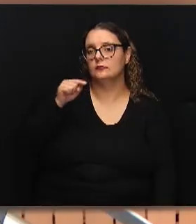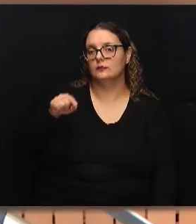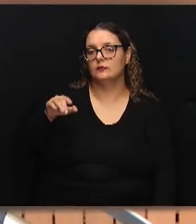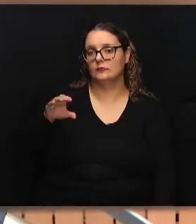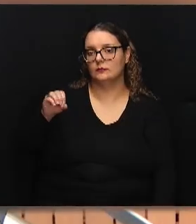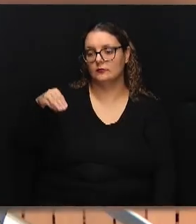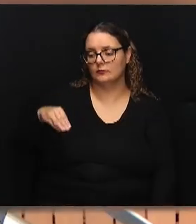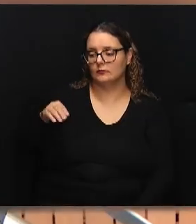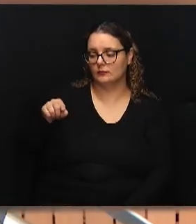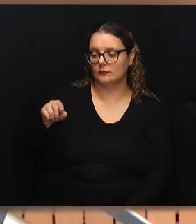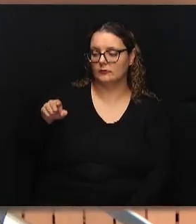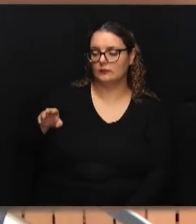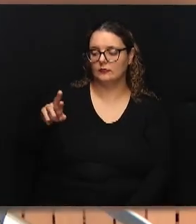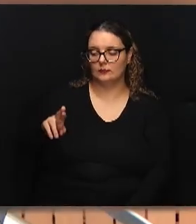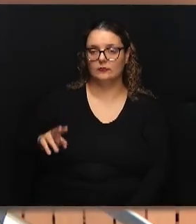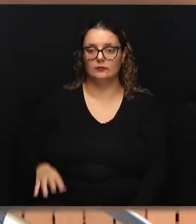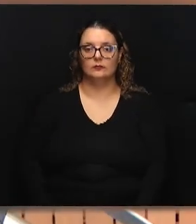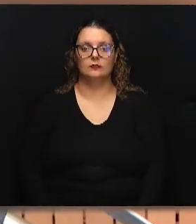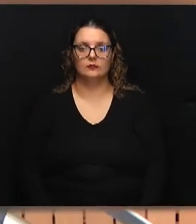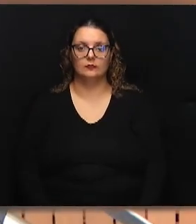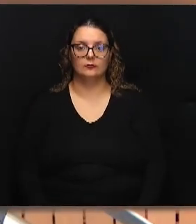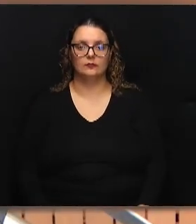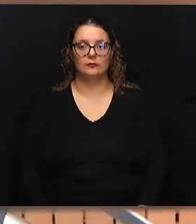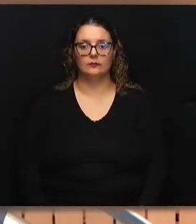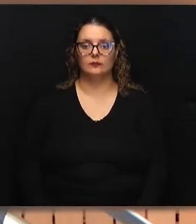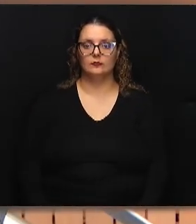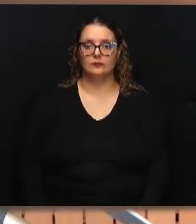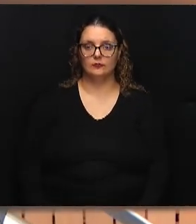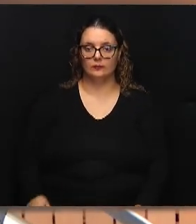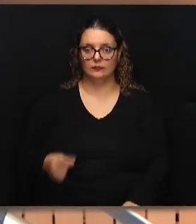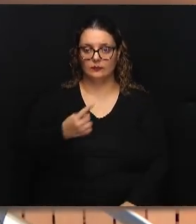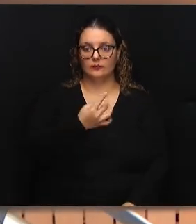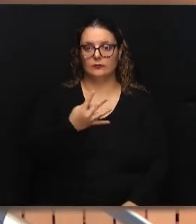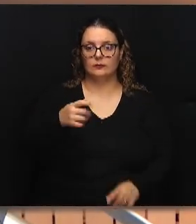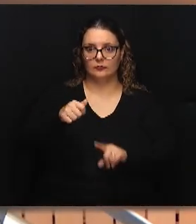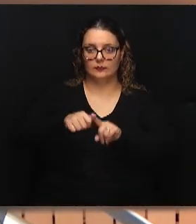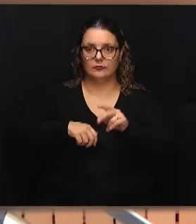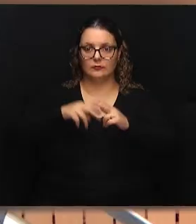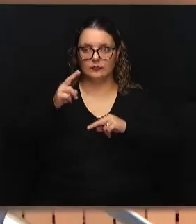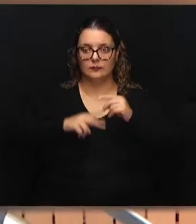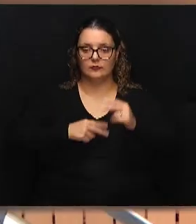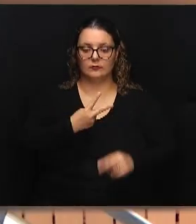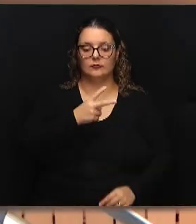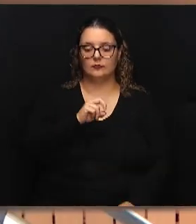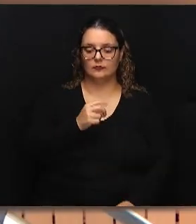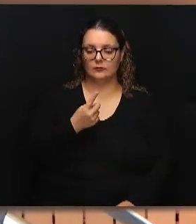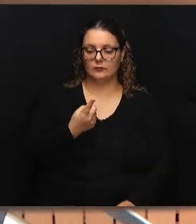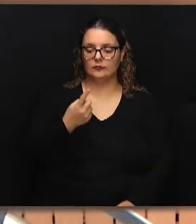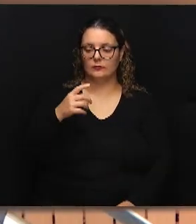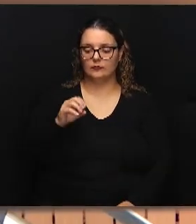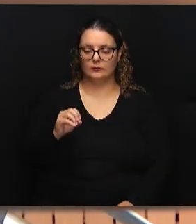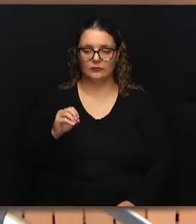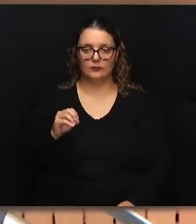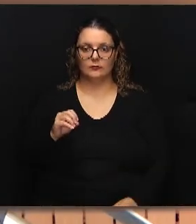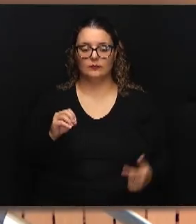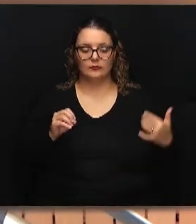Lá no 14 de julho de 2010. E foi